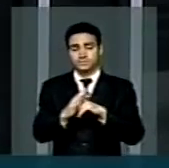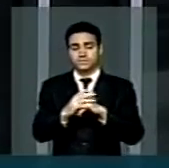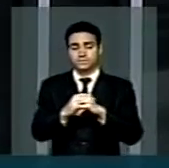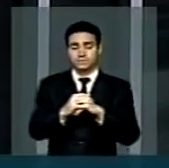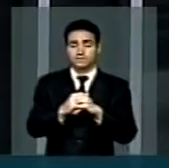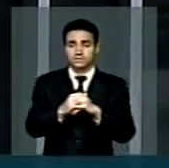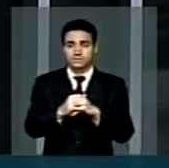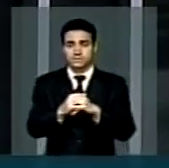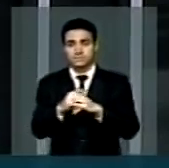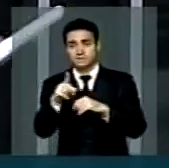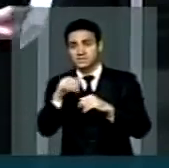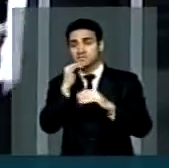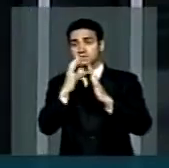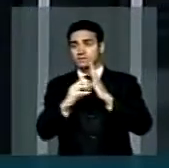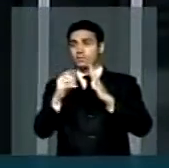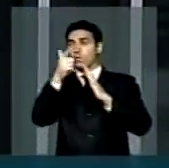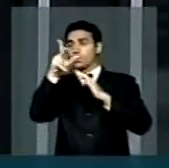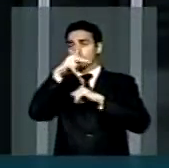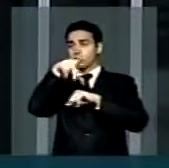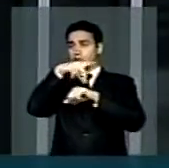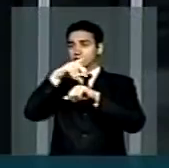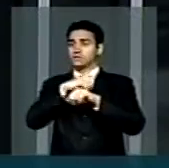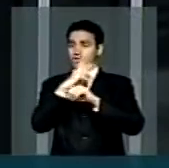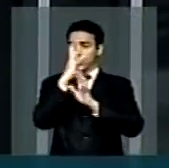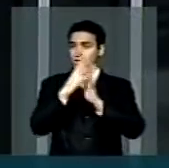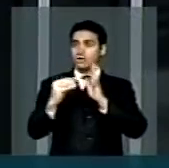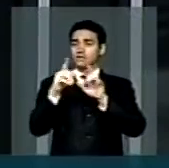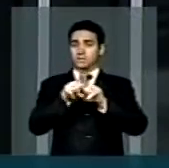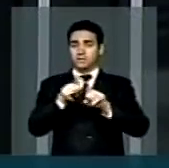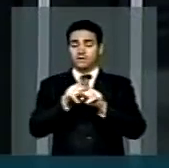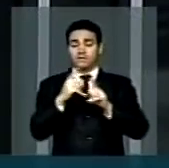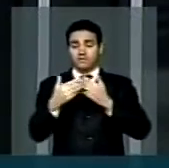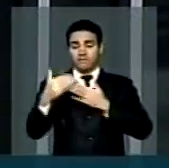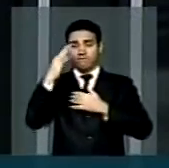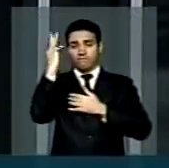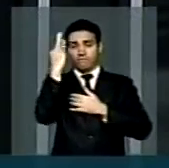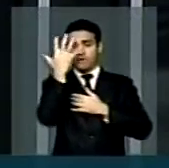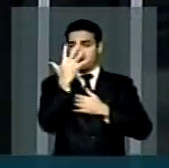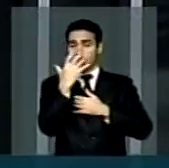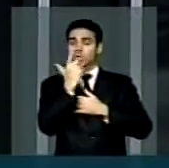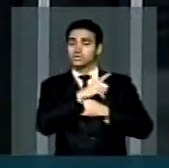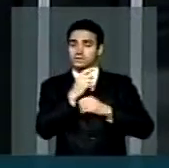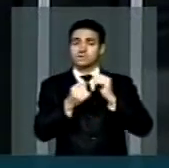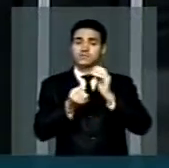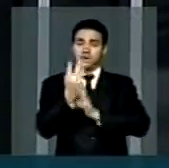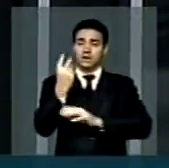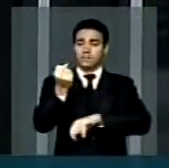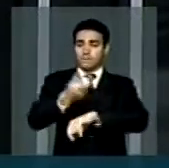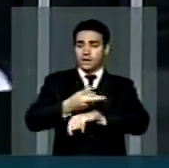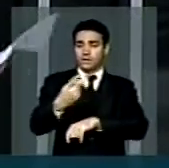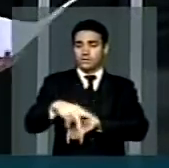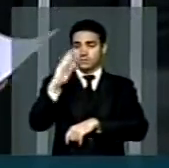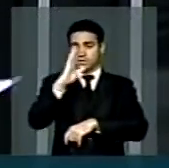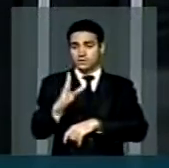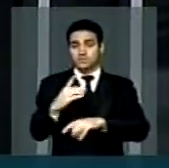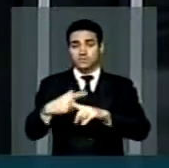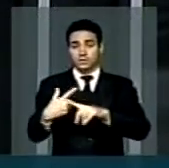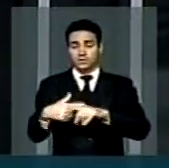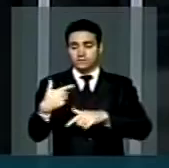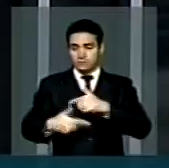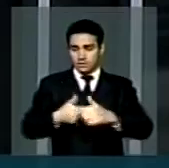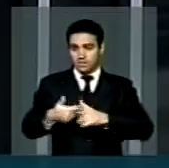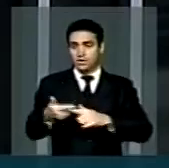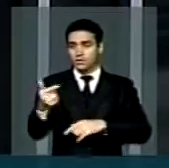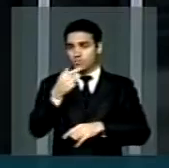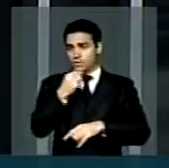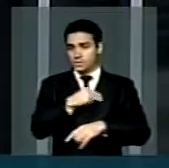sejam exemplo para outros países, inclusive agora no mês de fevereiro, um recorde em geração de emprego no nosso país, fruto do trabalho, lógico, do